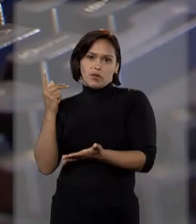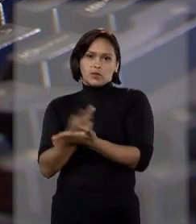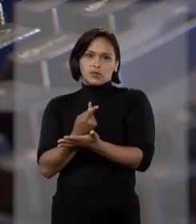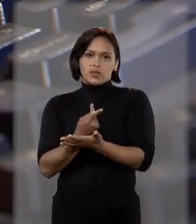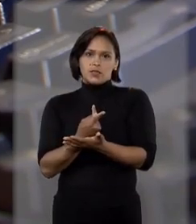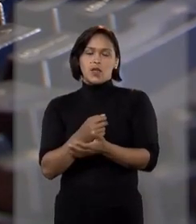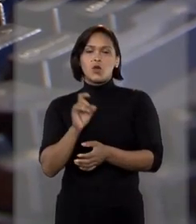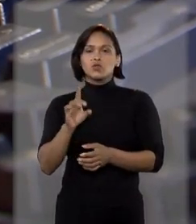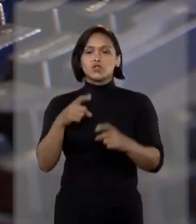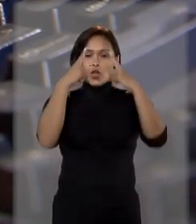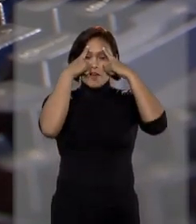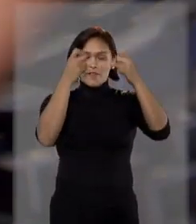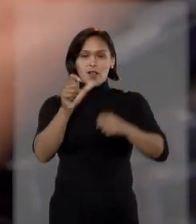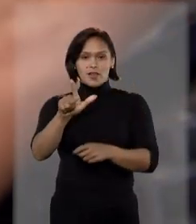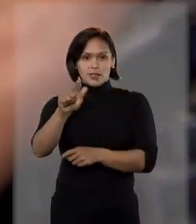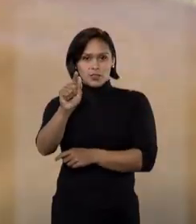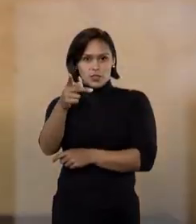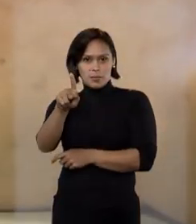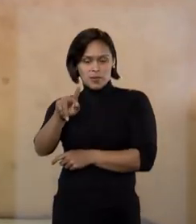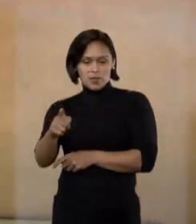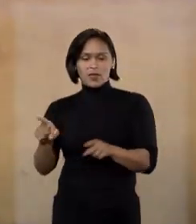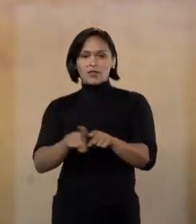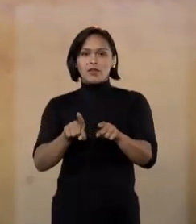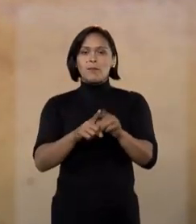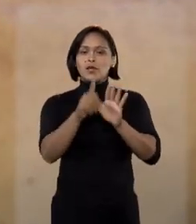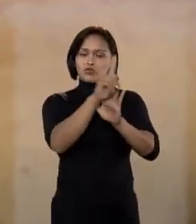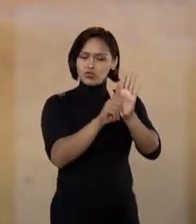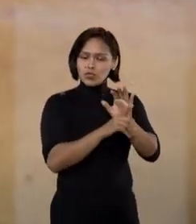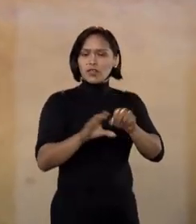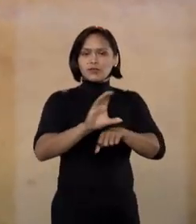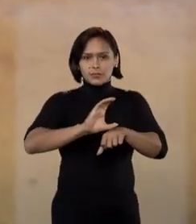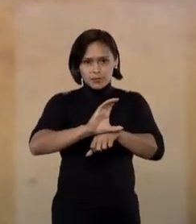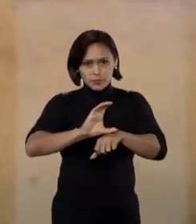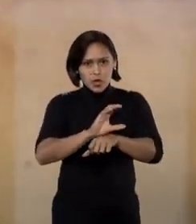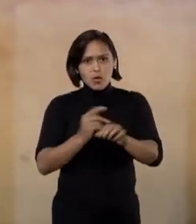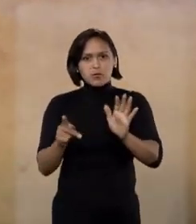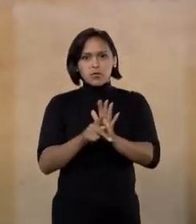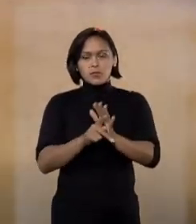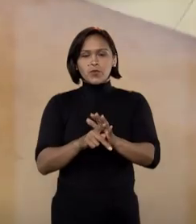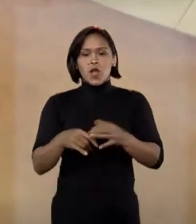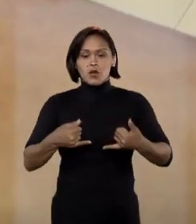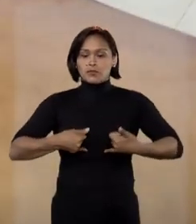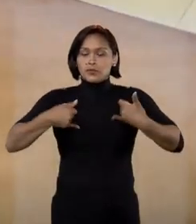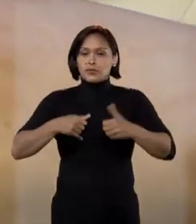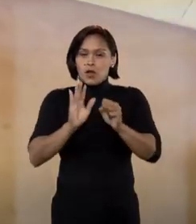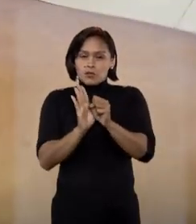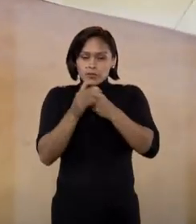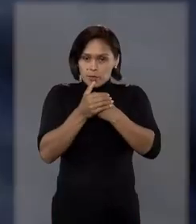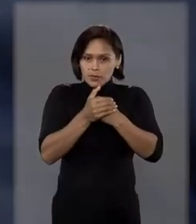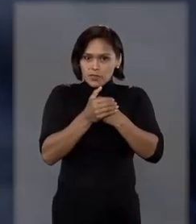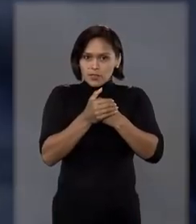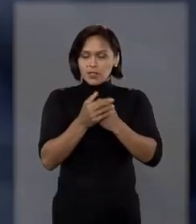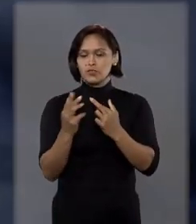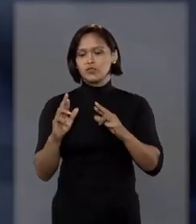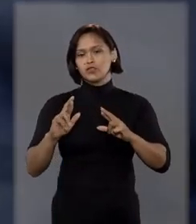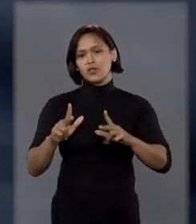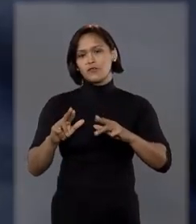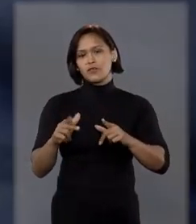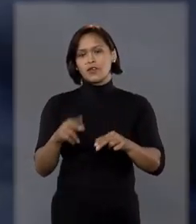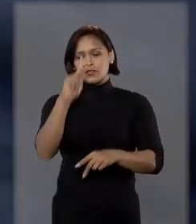Paulo, além de violar a LGPD, fere direitos previstos na Constituição, como a honra e a privacidade, inerentes